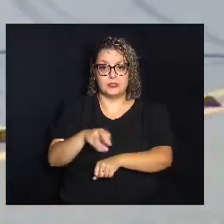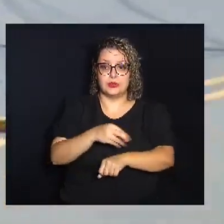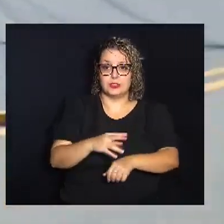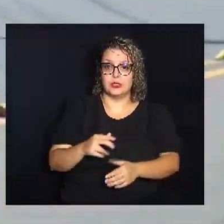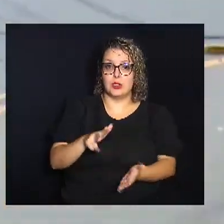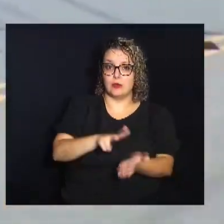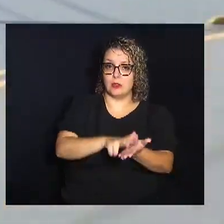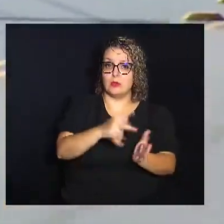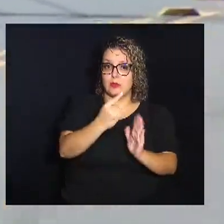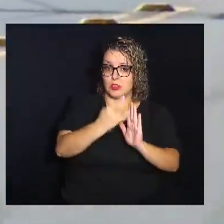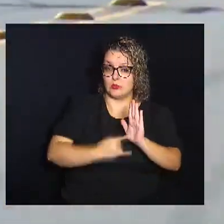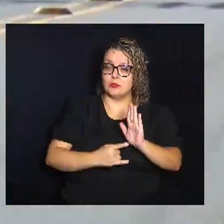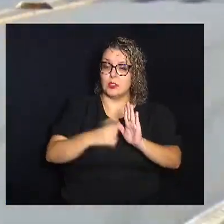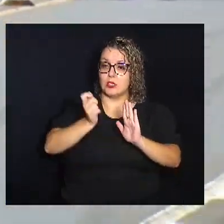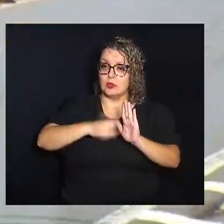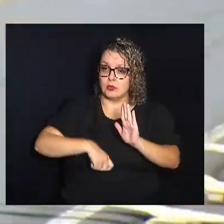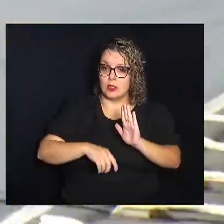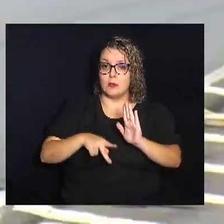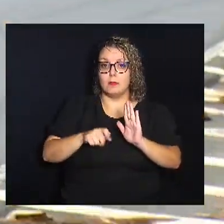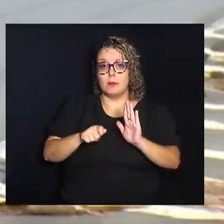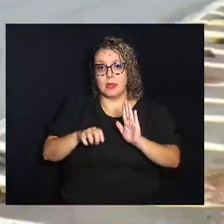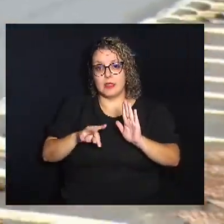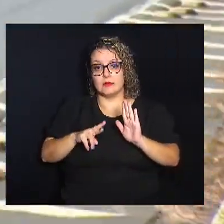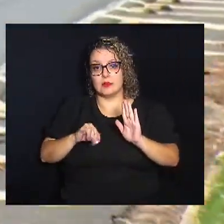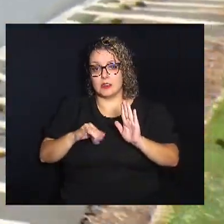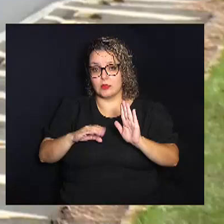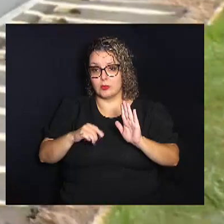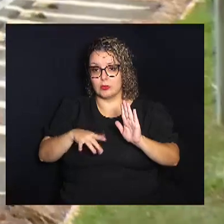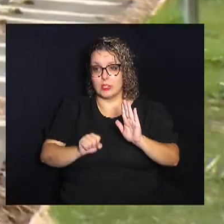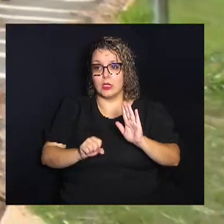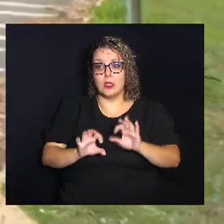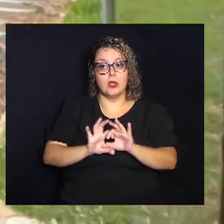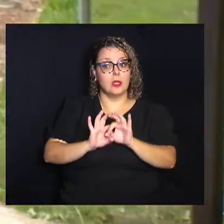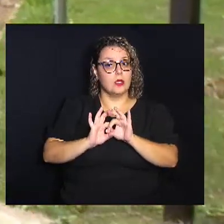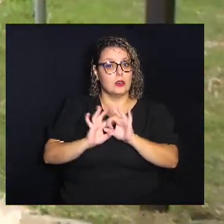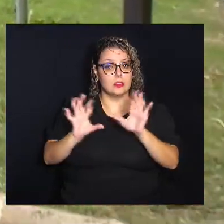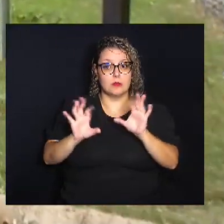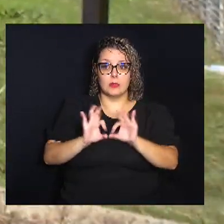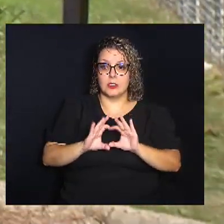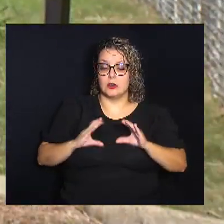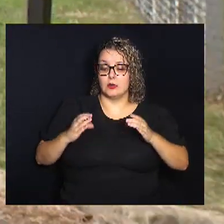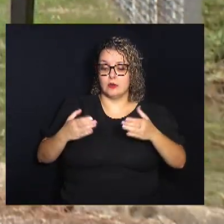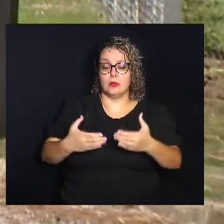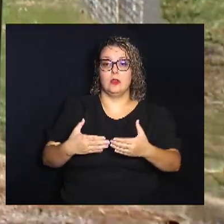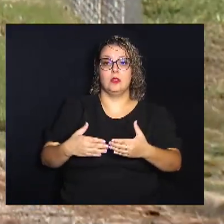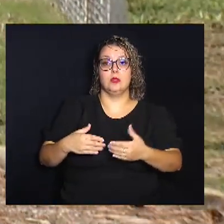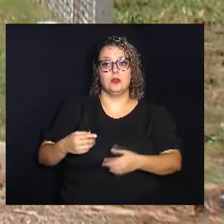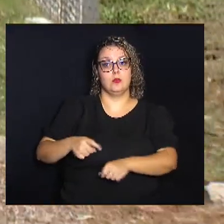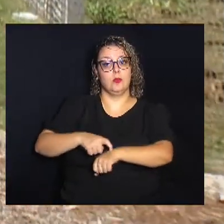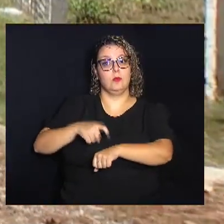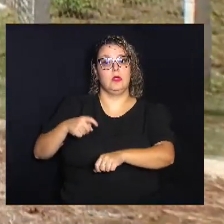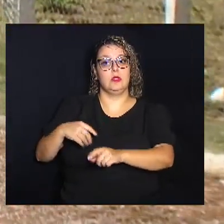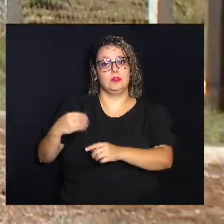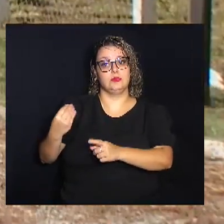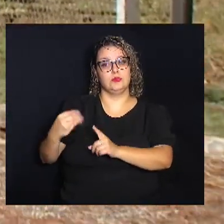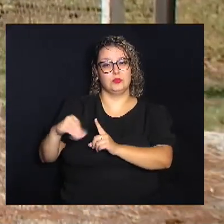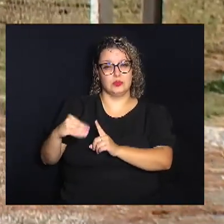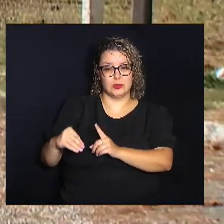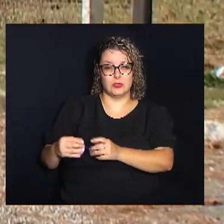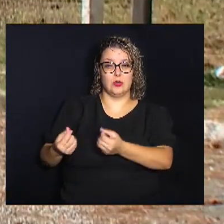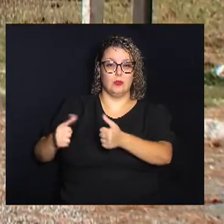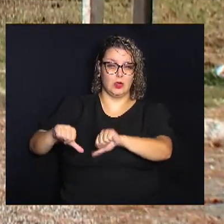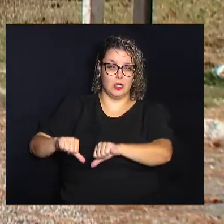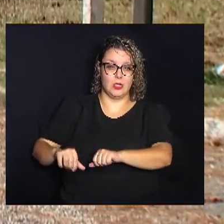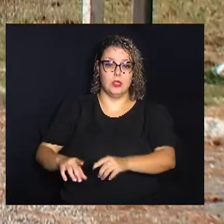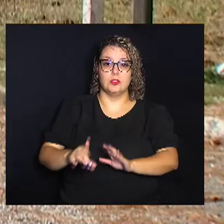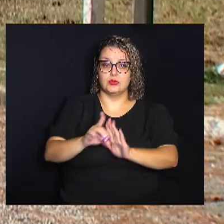aos cidadãos a sua matrícula e permitindo que comunidades que historicamente viviam em condições precárias tenham acesso a direitos